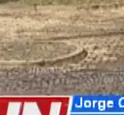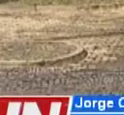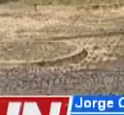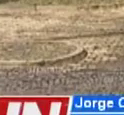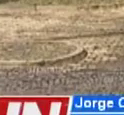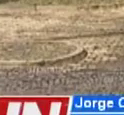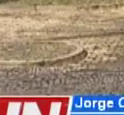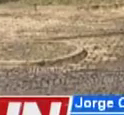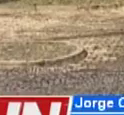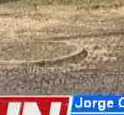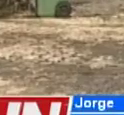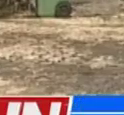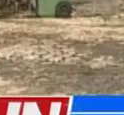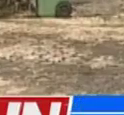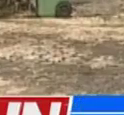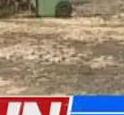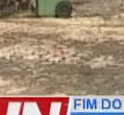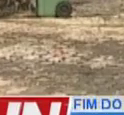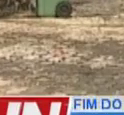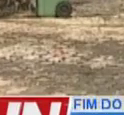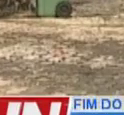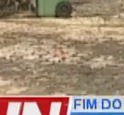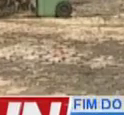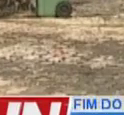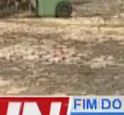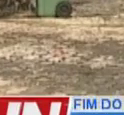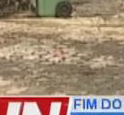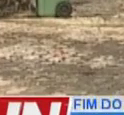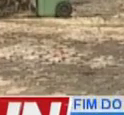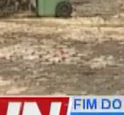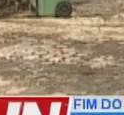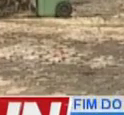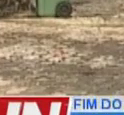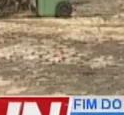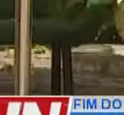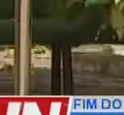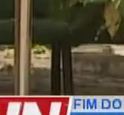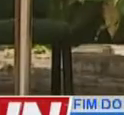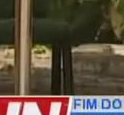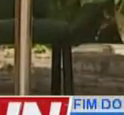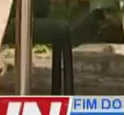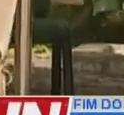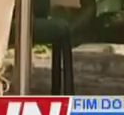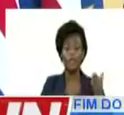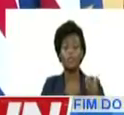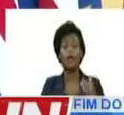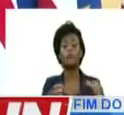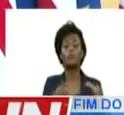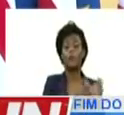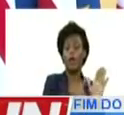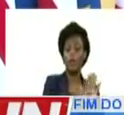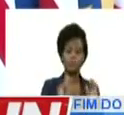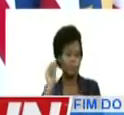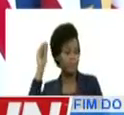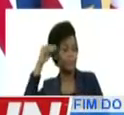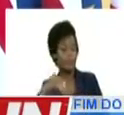que a situação foi tão séria, pela primeira vez na nossa história, foi decretado o